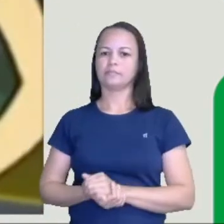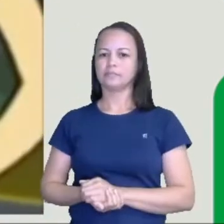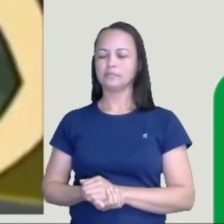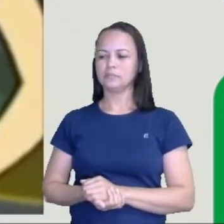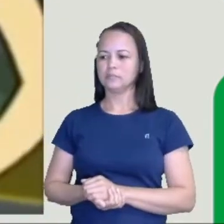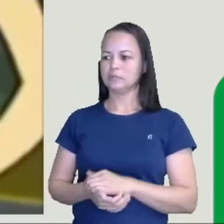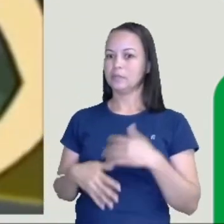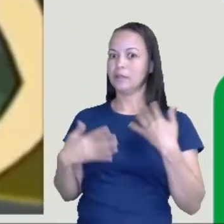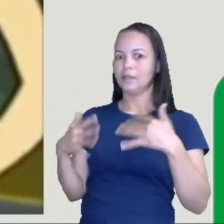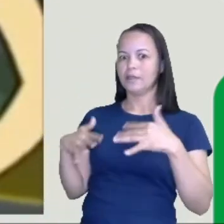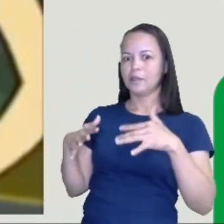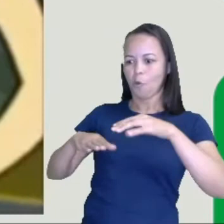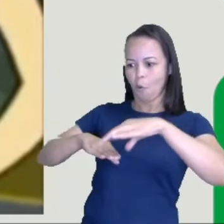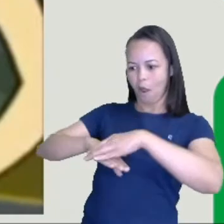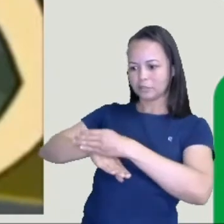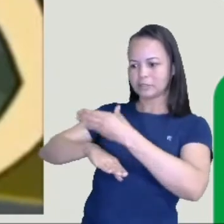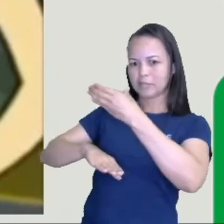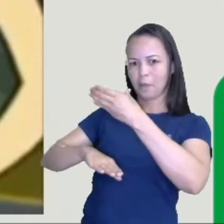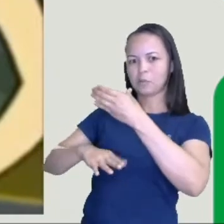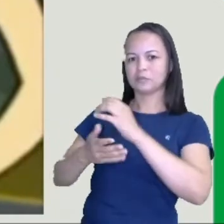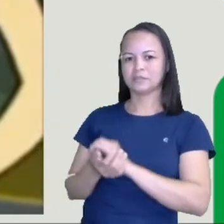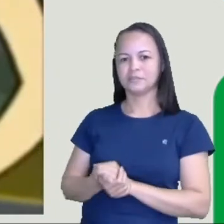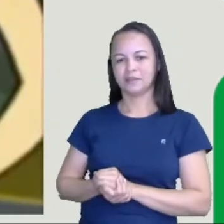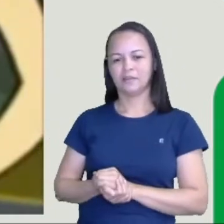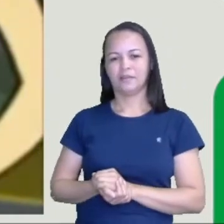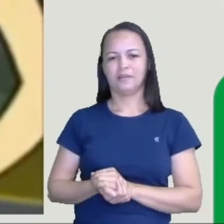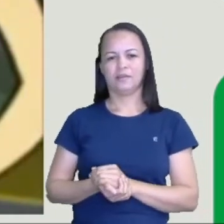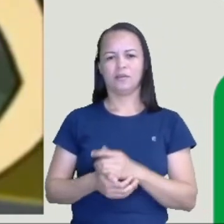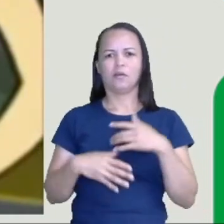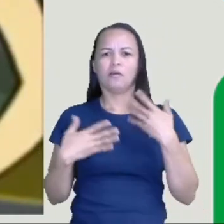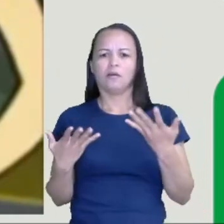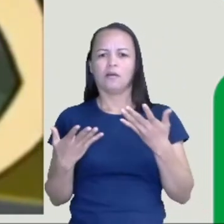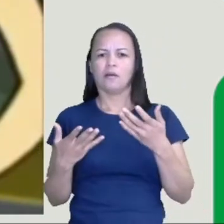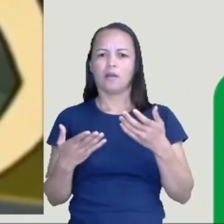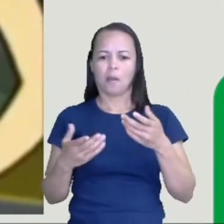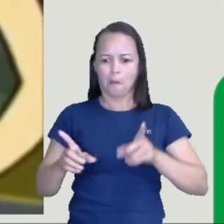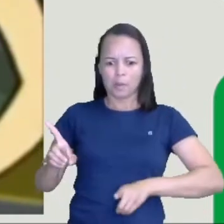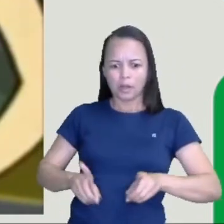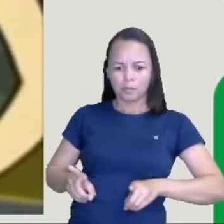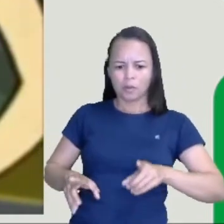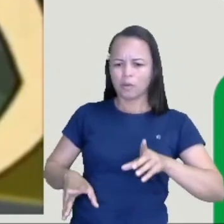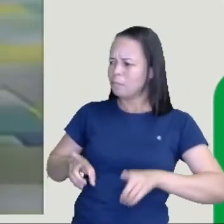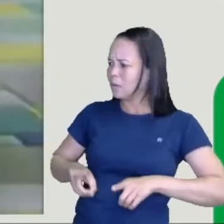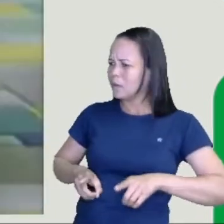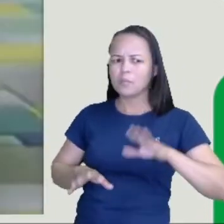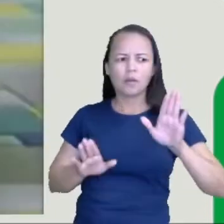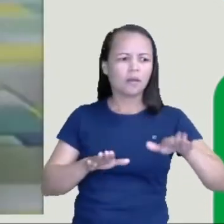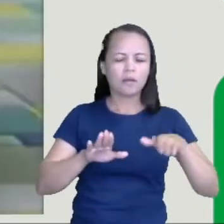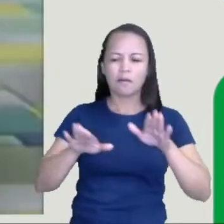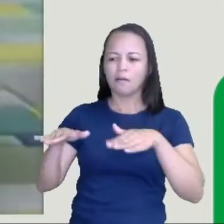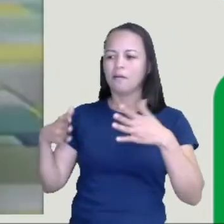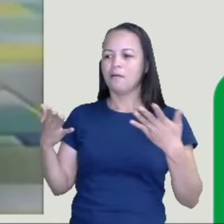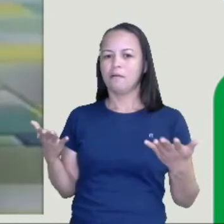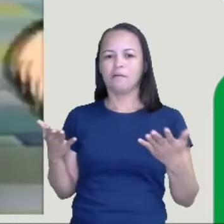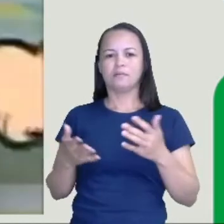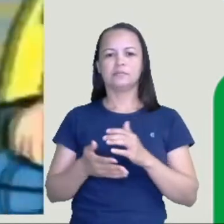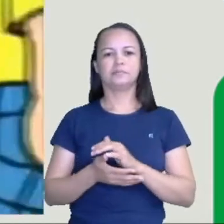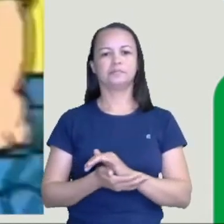Ei, que coisa essa botina. Ei, ô primo. Primo. Ô primo.